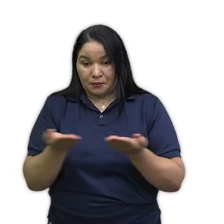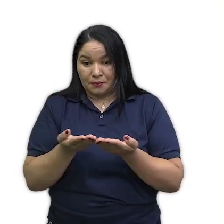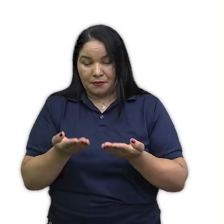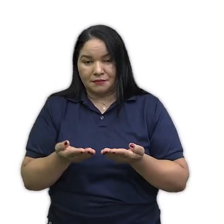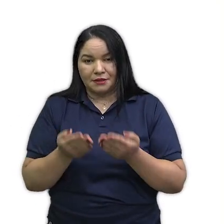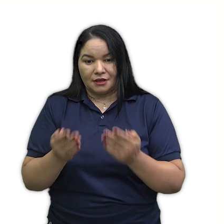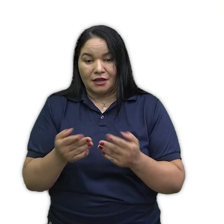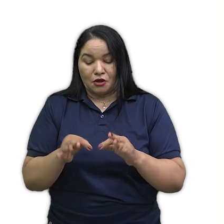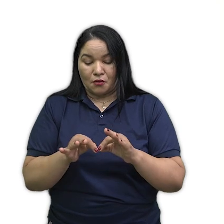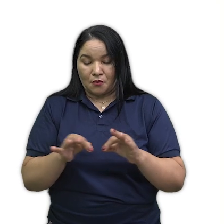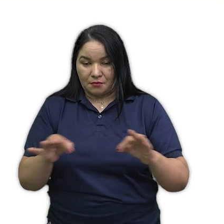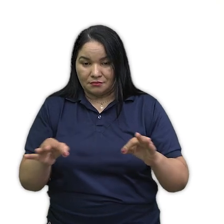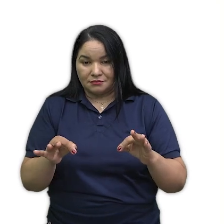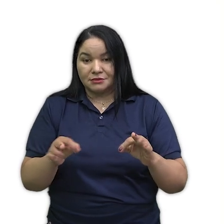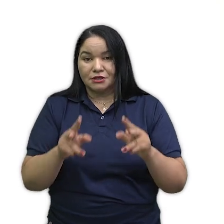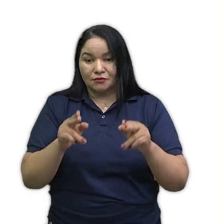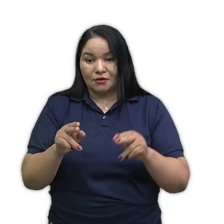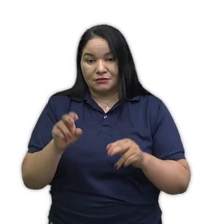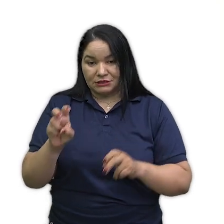5